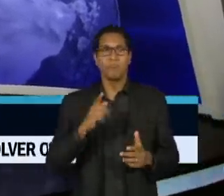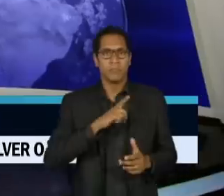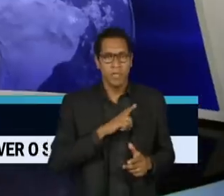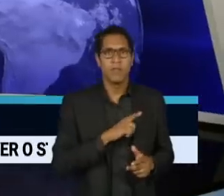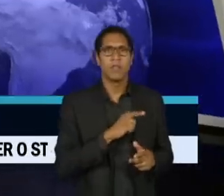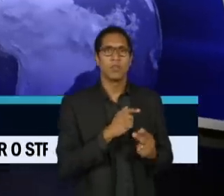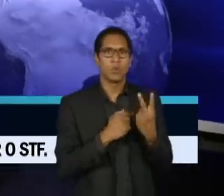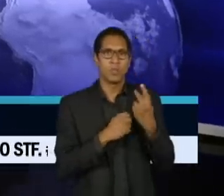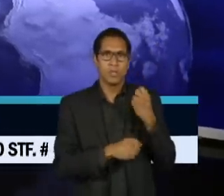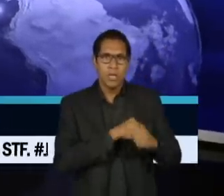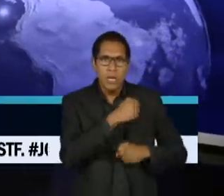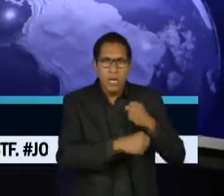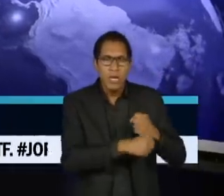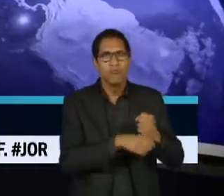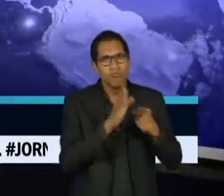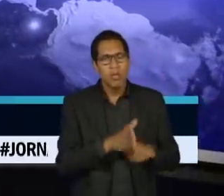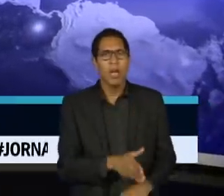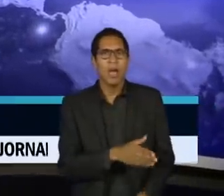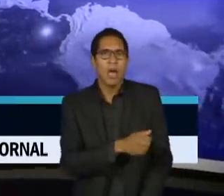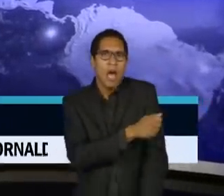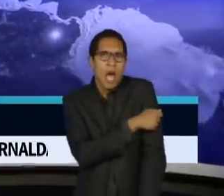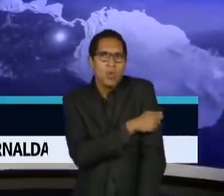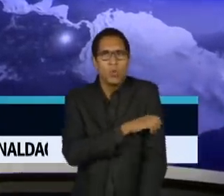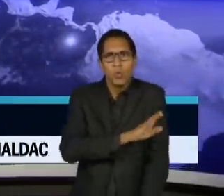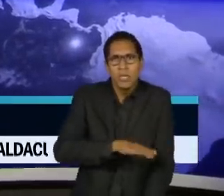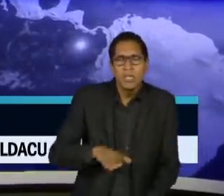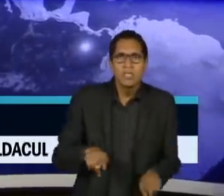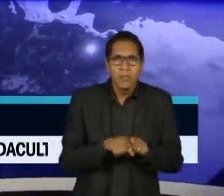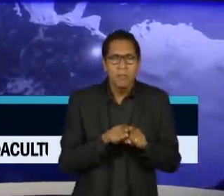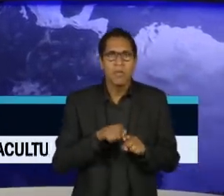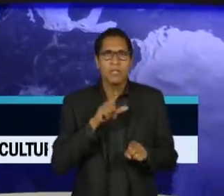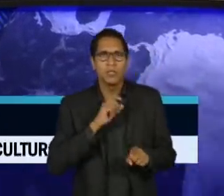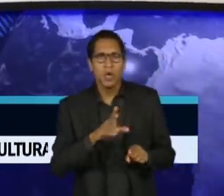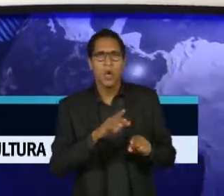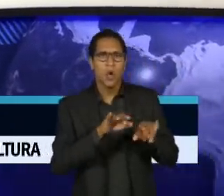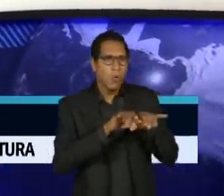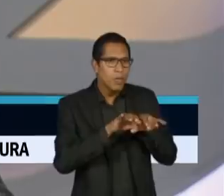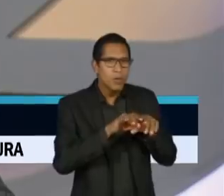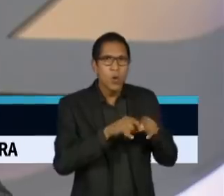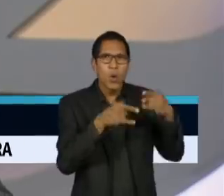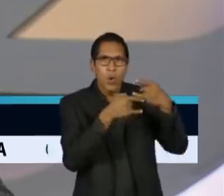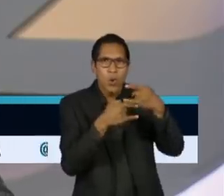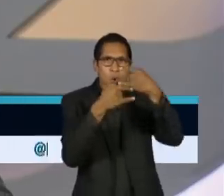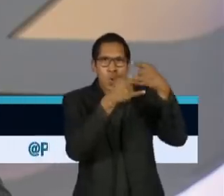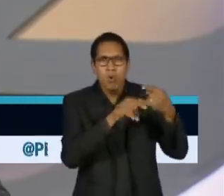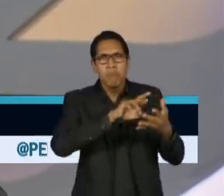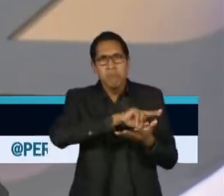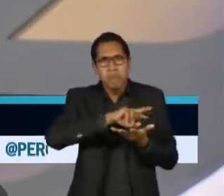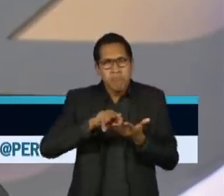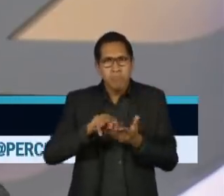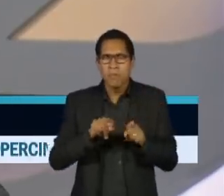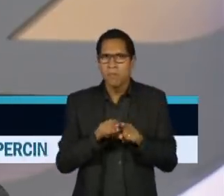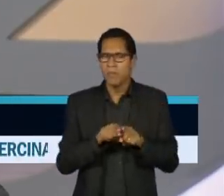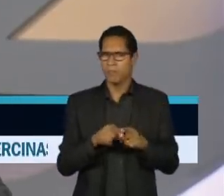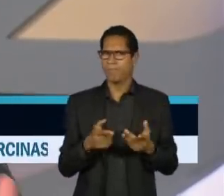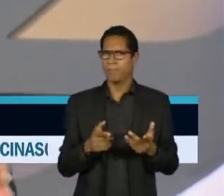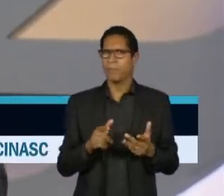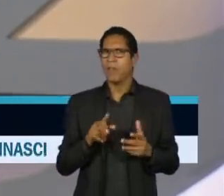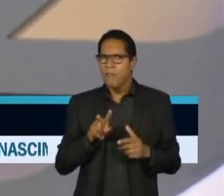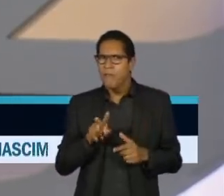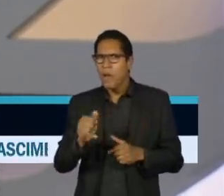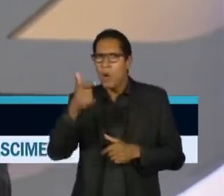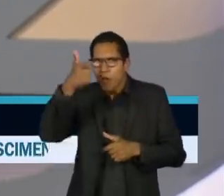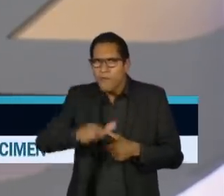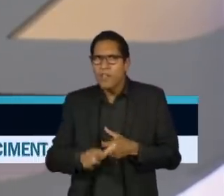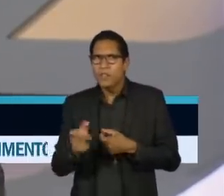com consequências catastróficas. A gente vai fechar as escolas de novo, pensando nas consequências traumáticas que isso teve para as crianças,